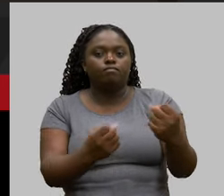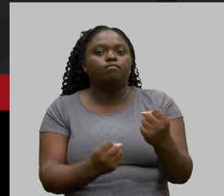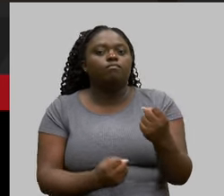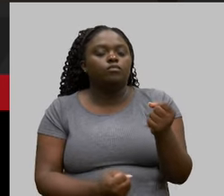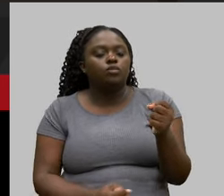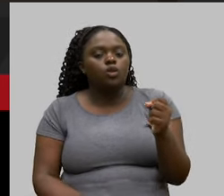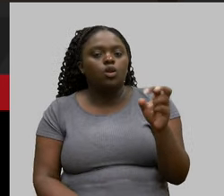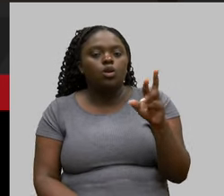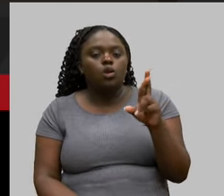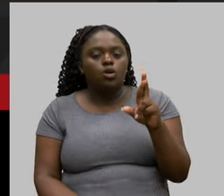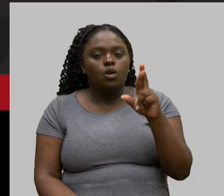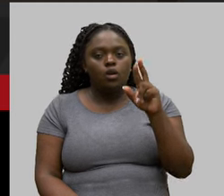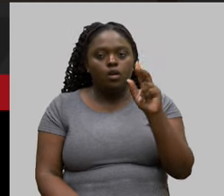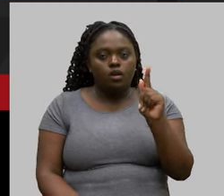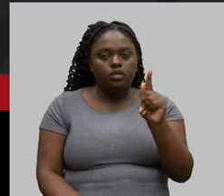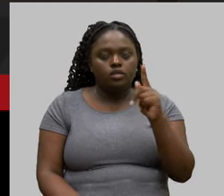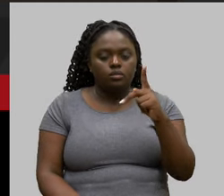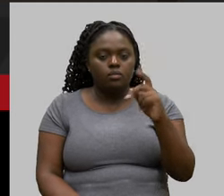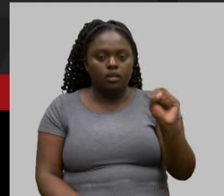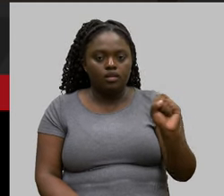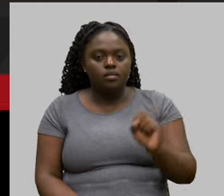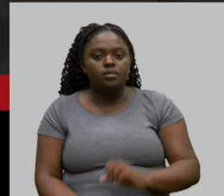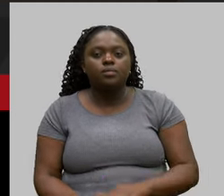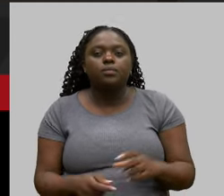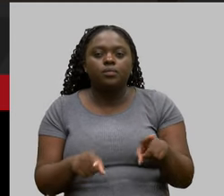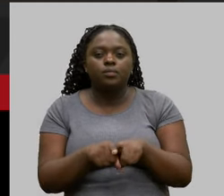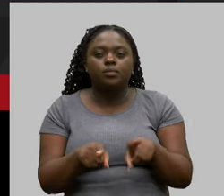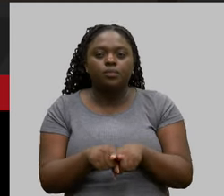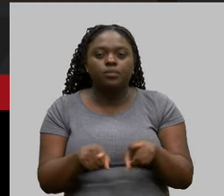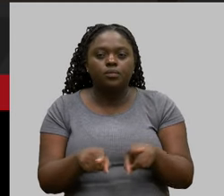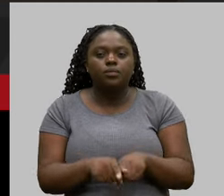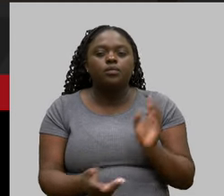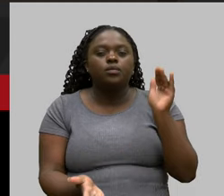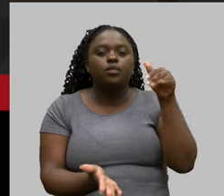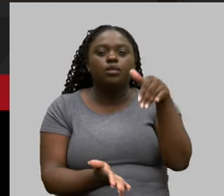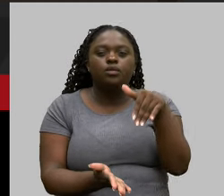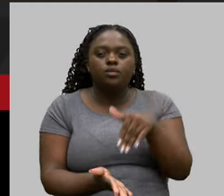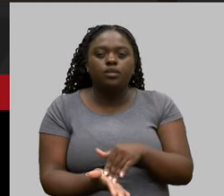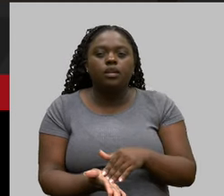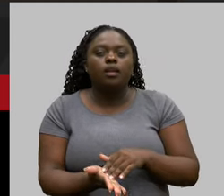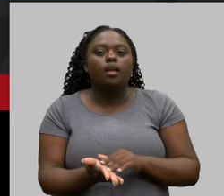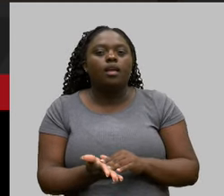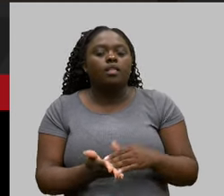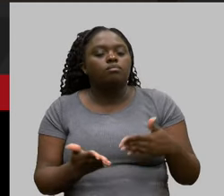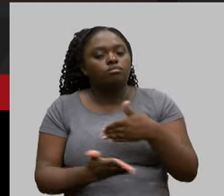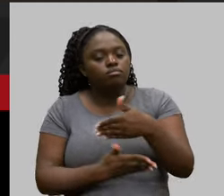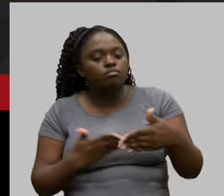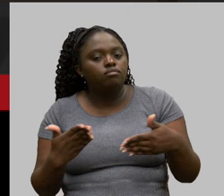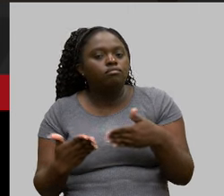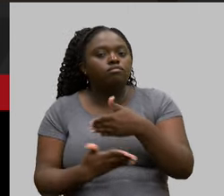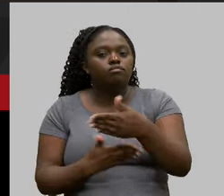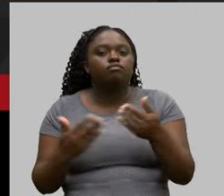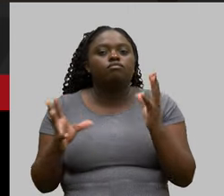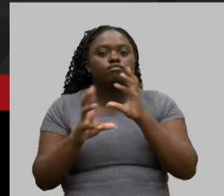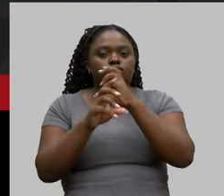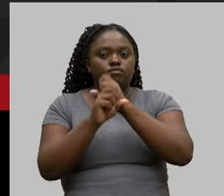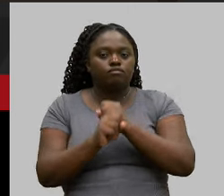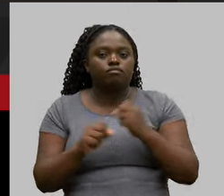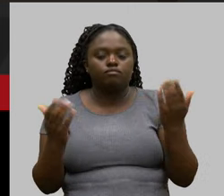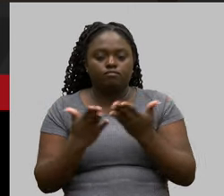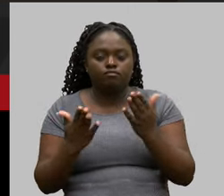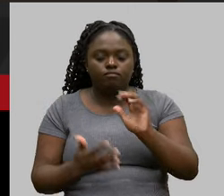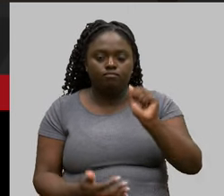da paridade e integralidade ressalvado do direito adquirido cálculo de aposentadoria passa a ser com base em 0 na média aritmética de